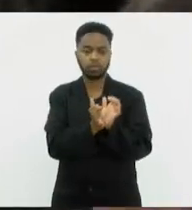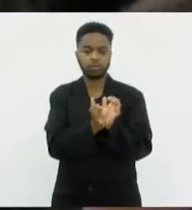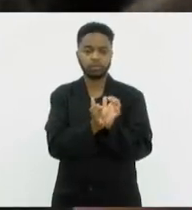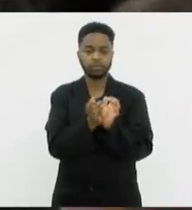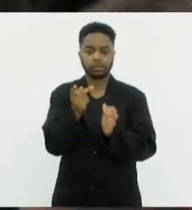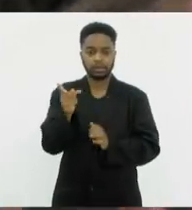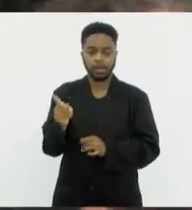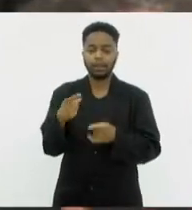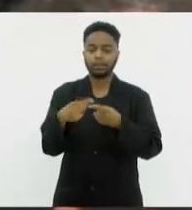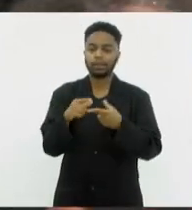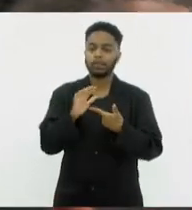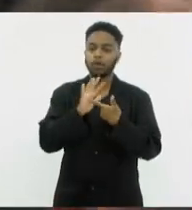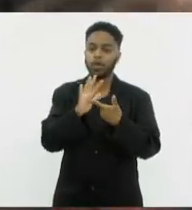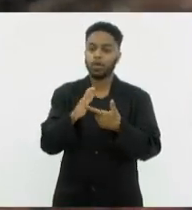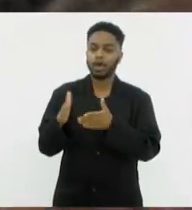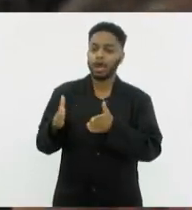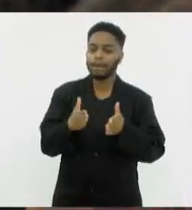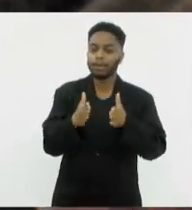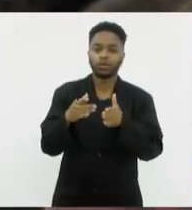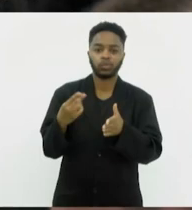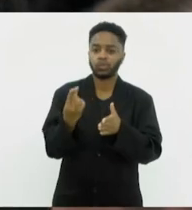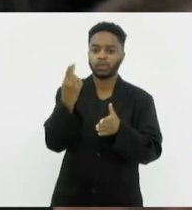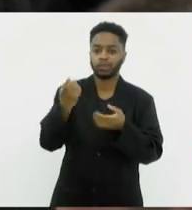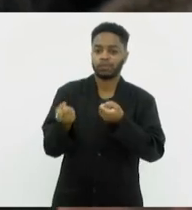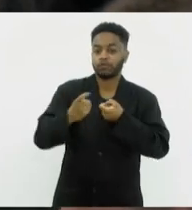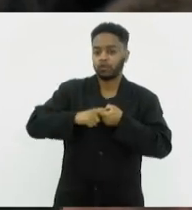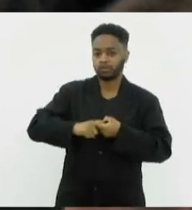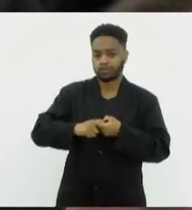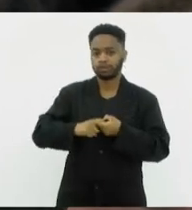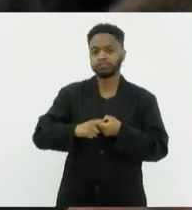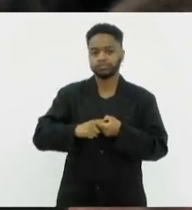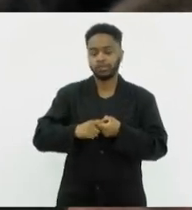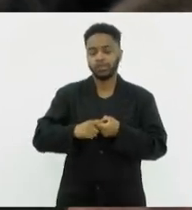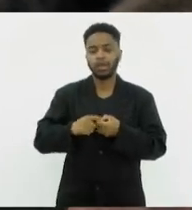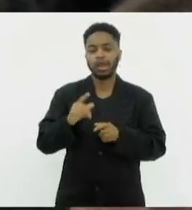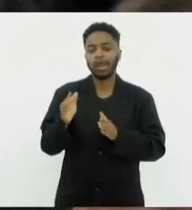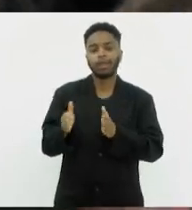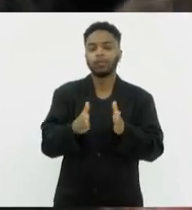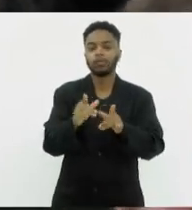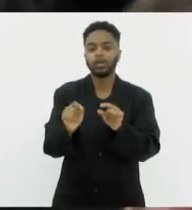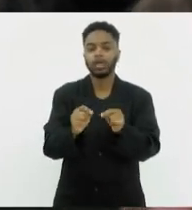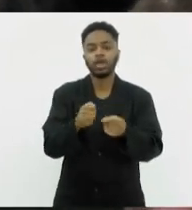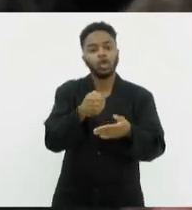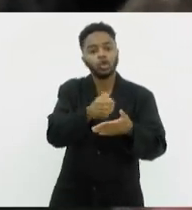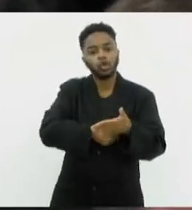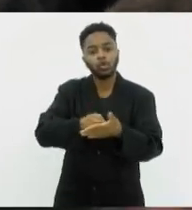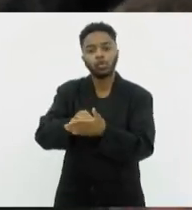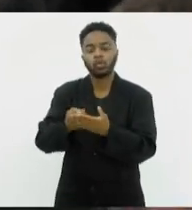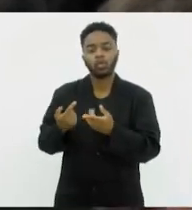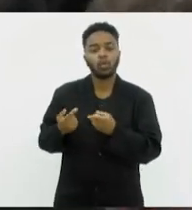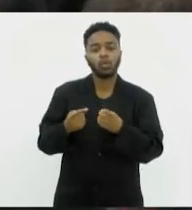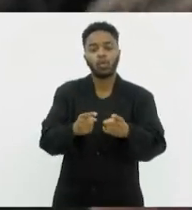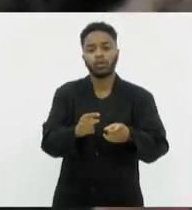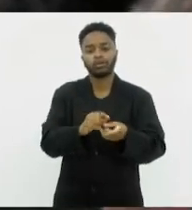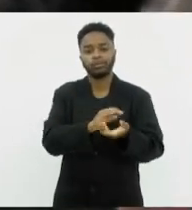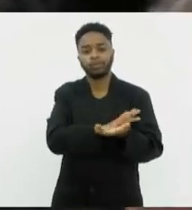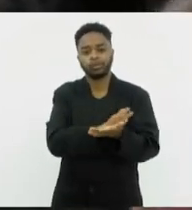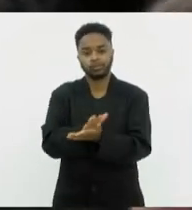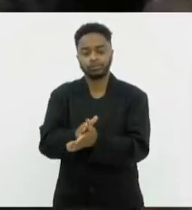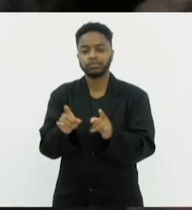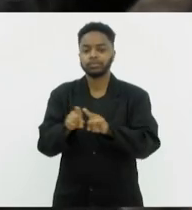um caminho irreversível, caminho da luta contra o preconceito, a favor da